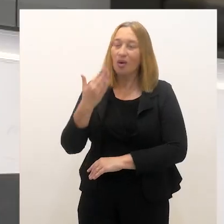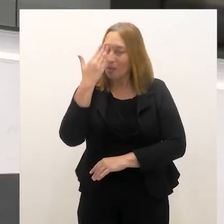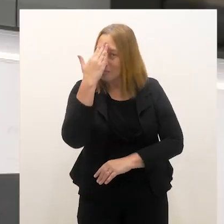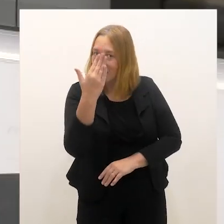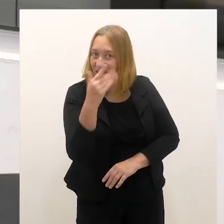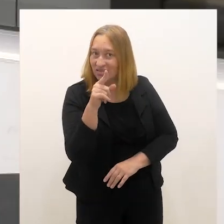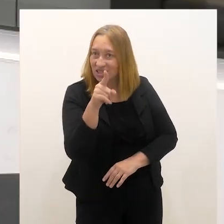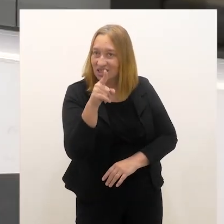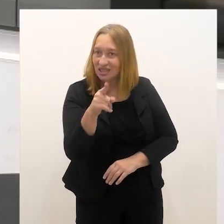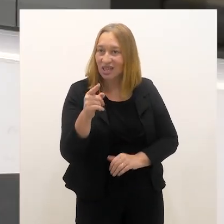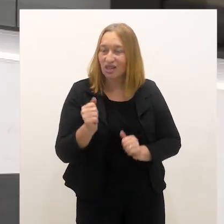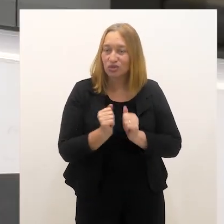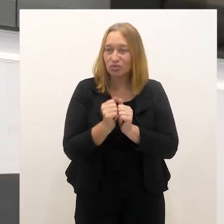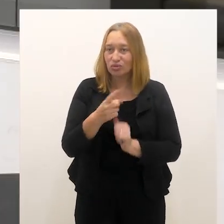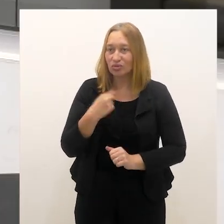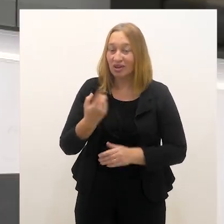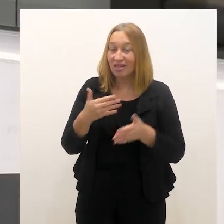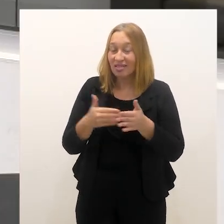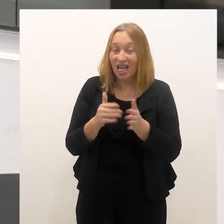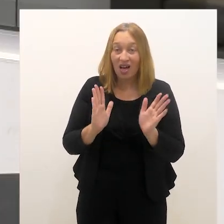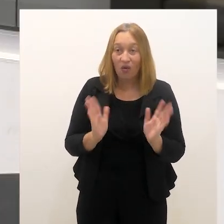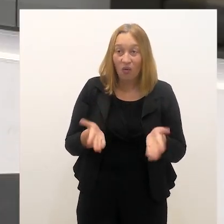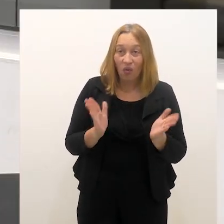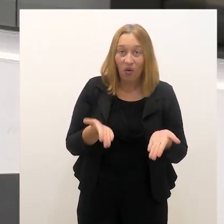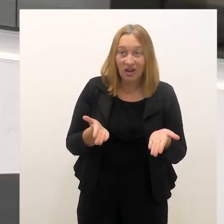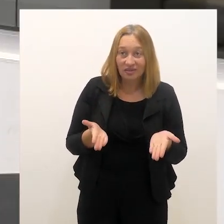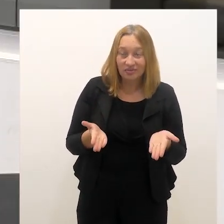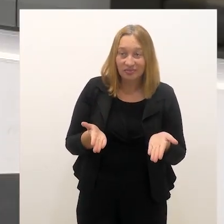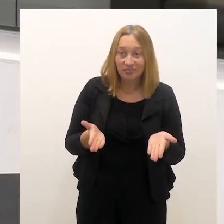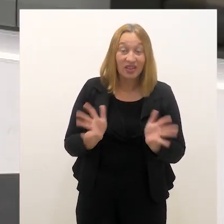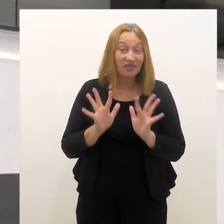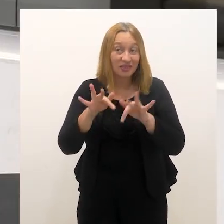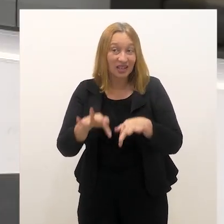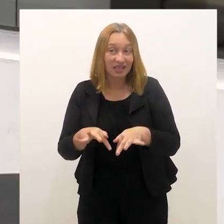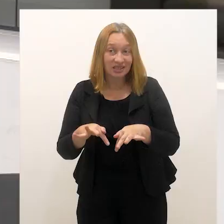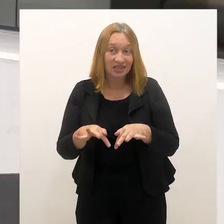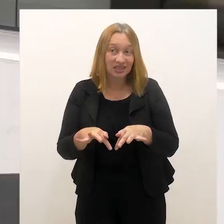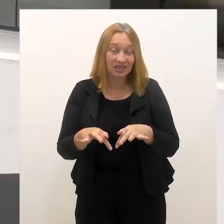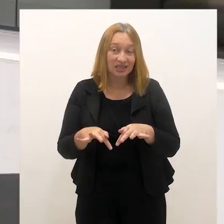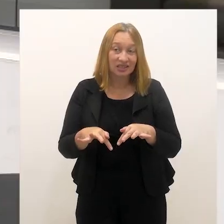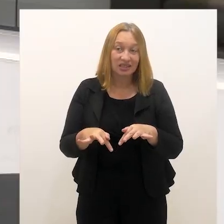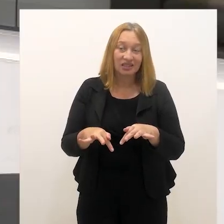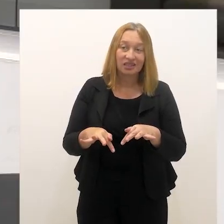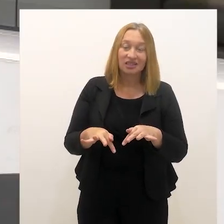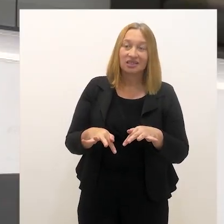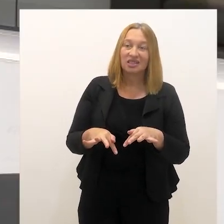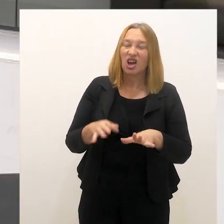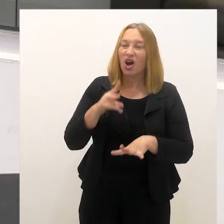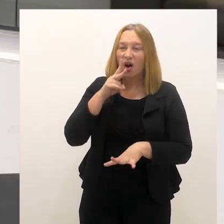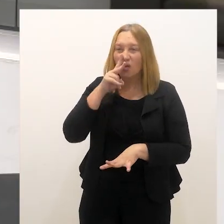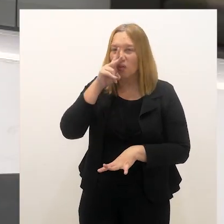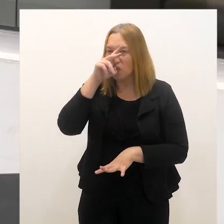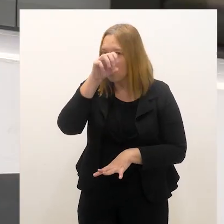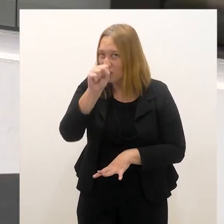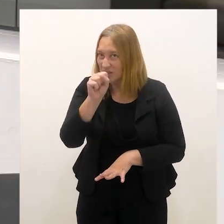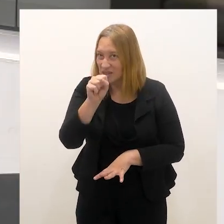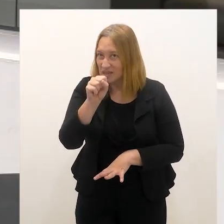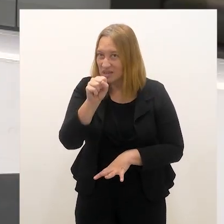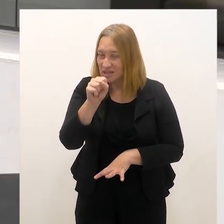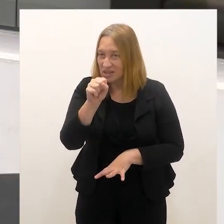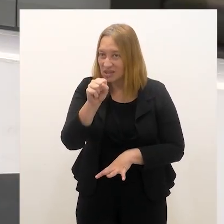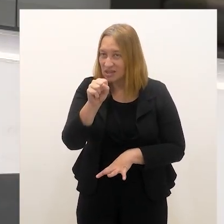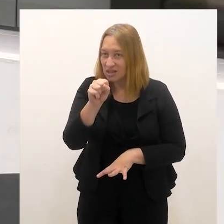Olha, muito obrigado por você estar conosco até agora. E encerrando com a mensagem que diz o seguinte: há uma força